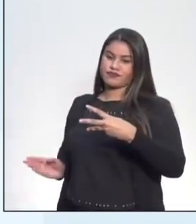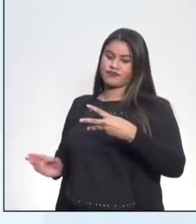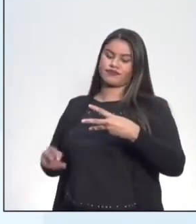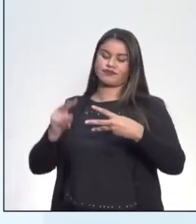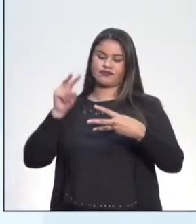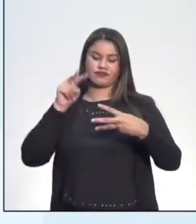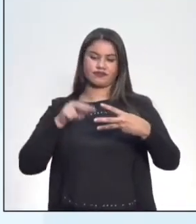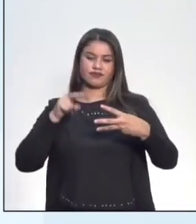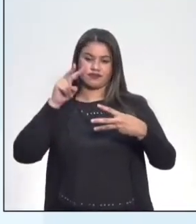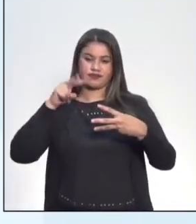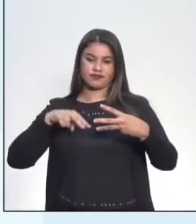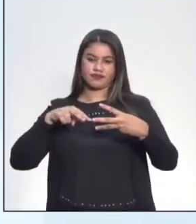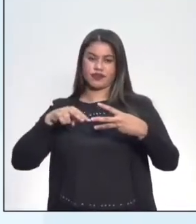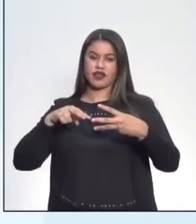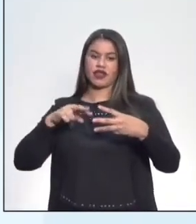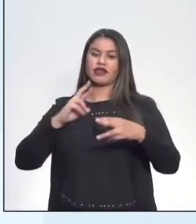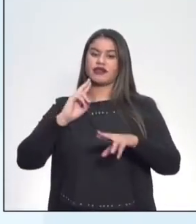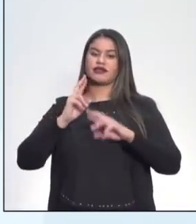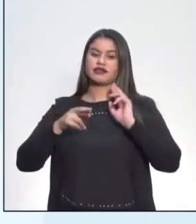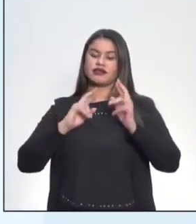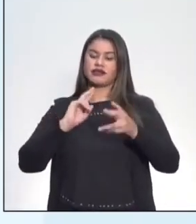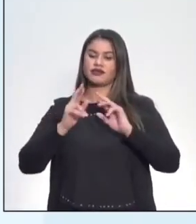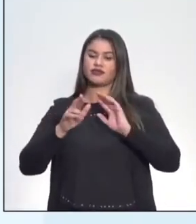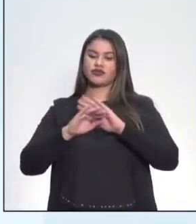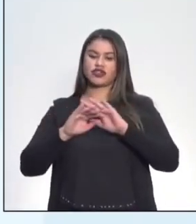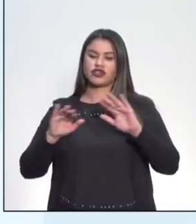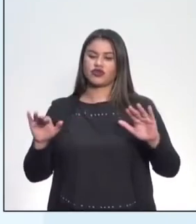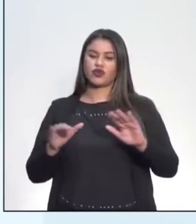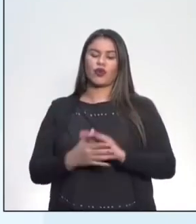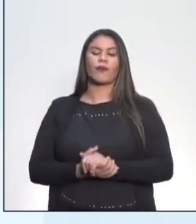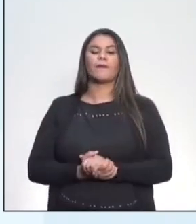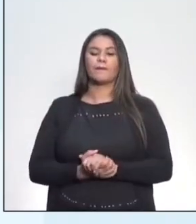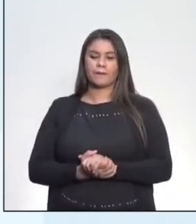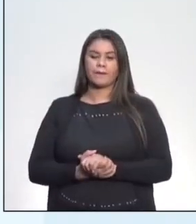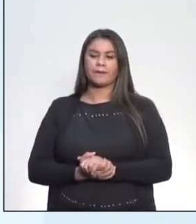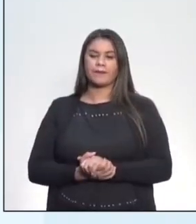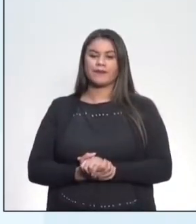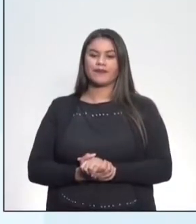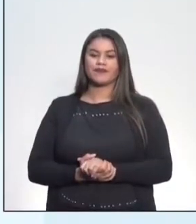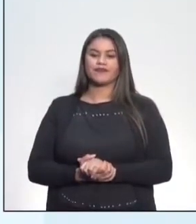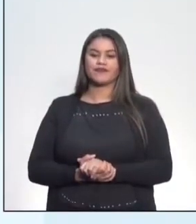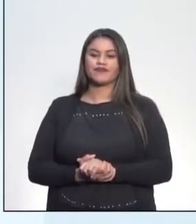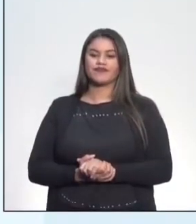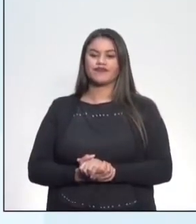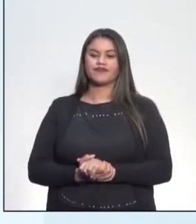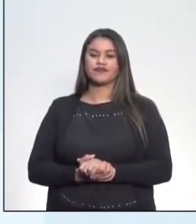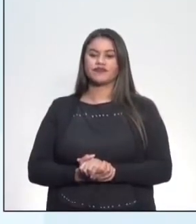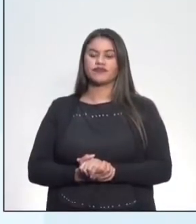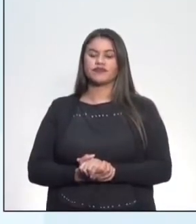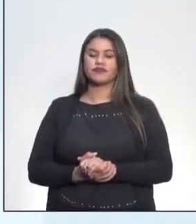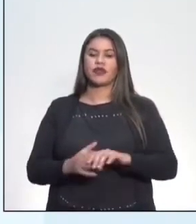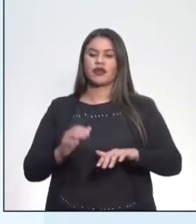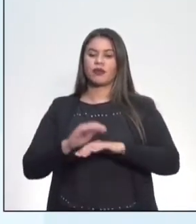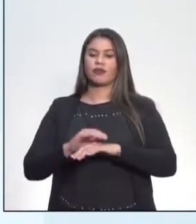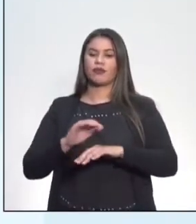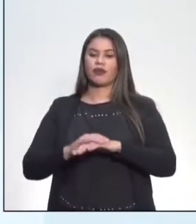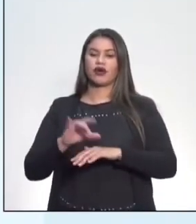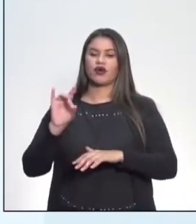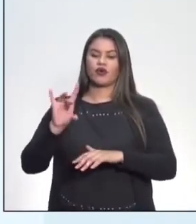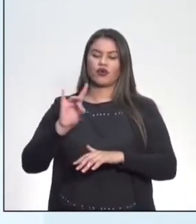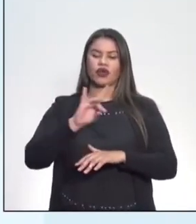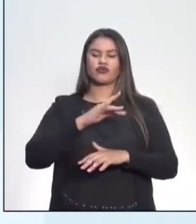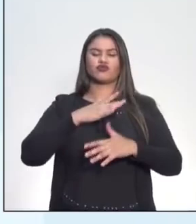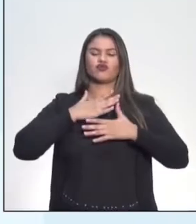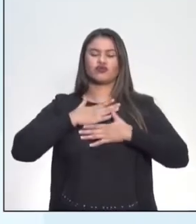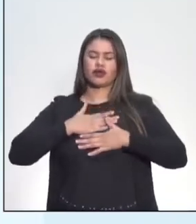irão ler e irão responder aí no caderno de vocês em casa. Tá? Tudo isso, gente, vocês vão fazer com calma,